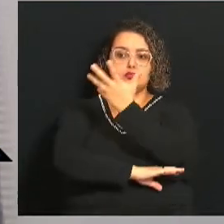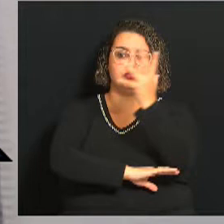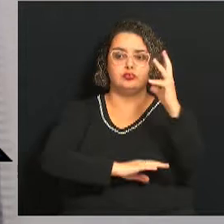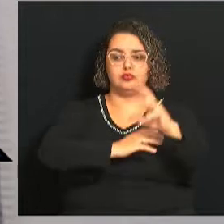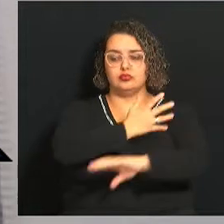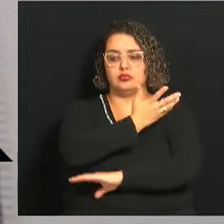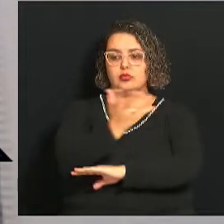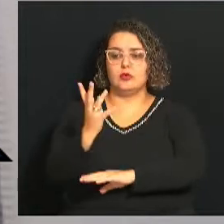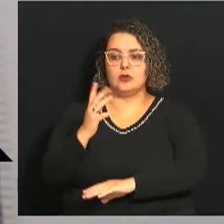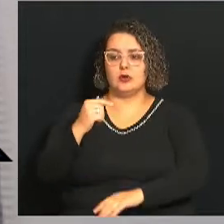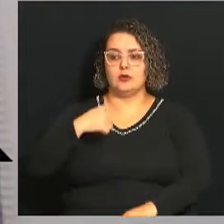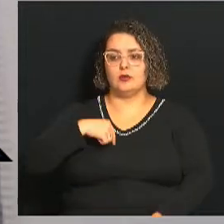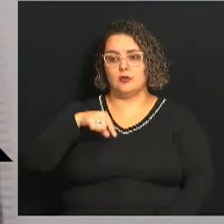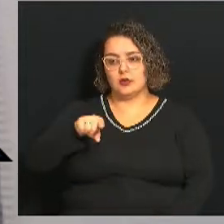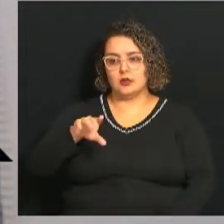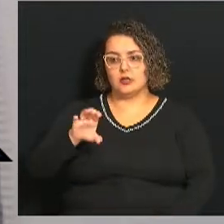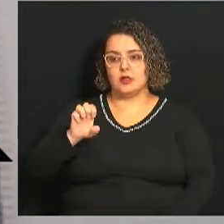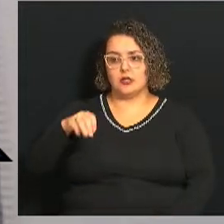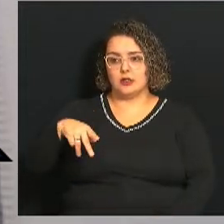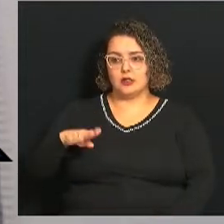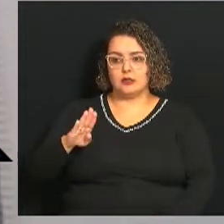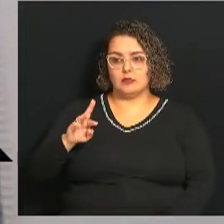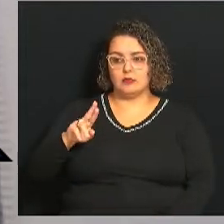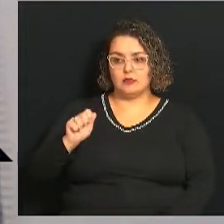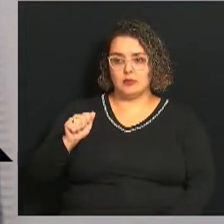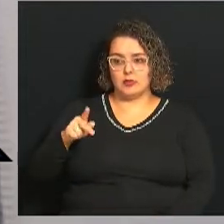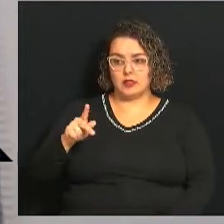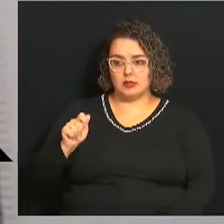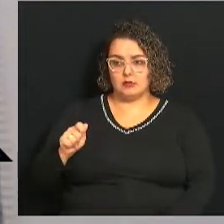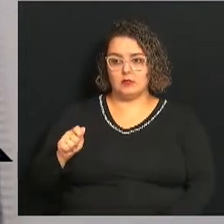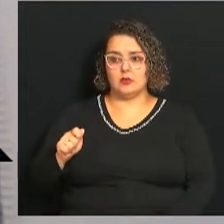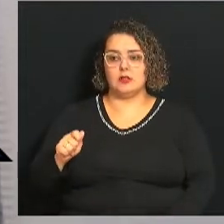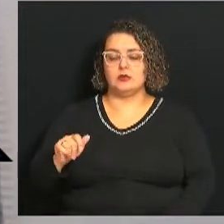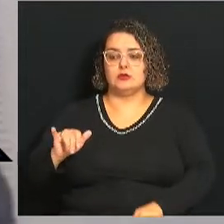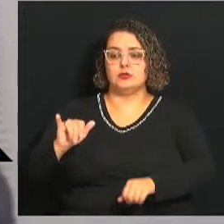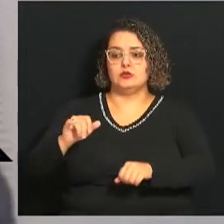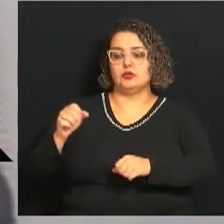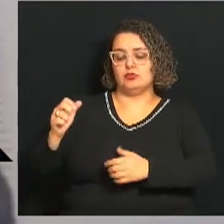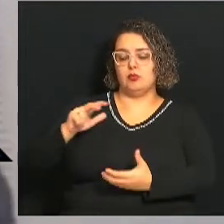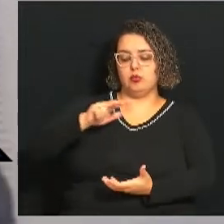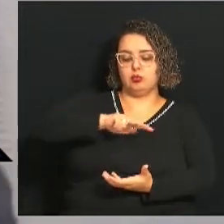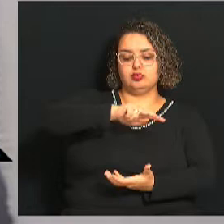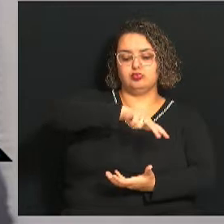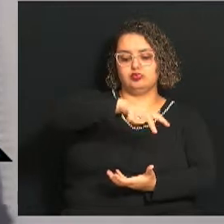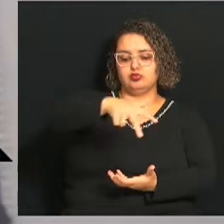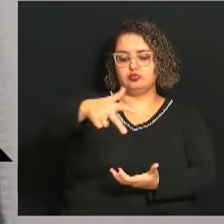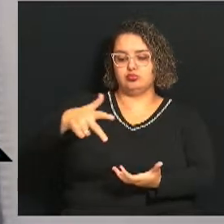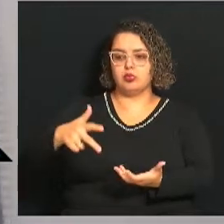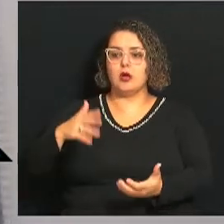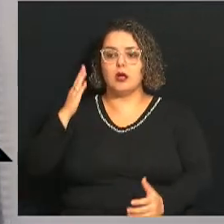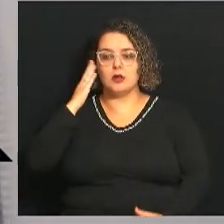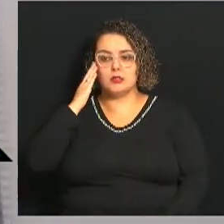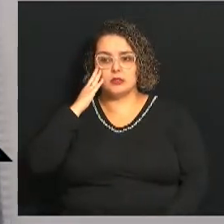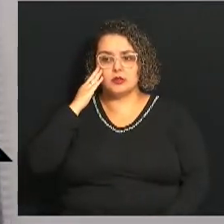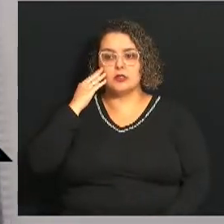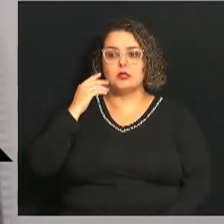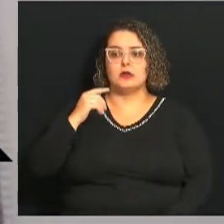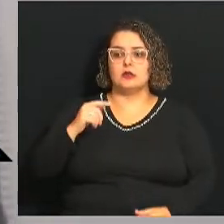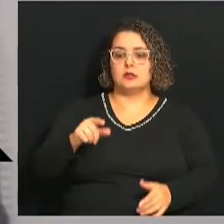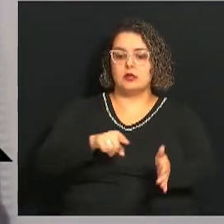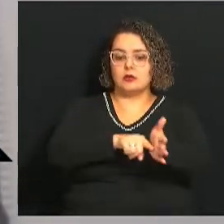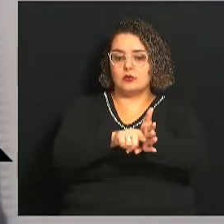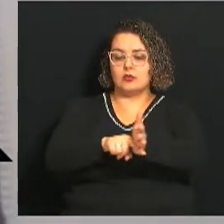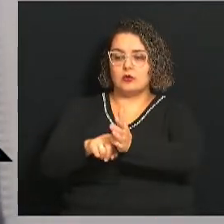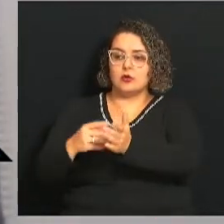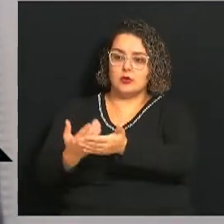na Embrapa, eu vi que existe um levantamento a nível de satélite. Eu sei que existe um levantamento que está sendo feito pela Secretaria